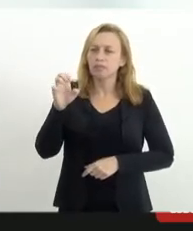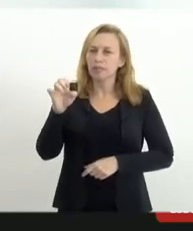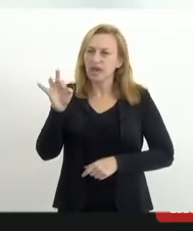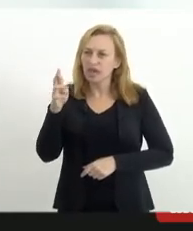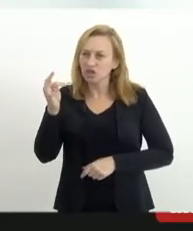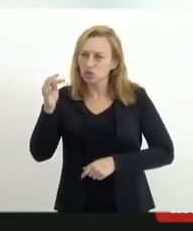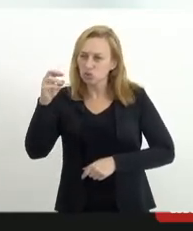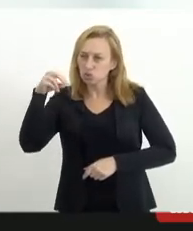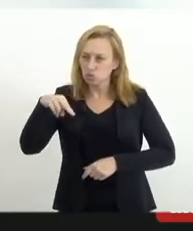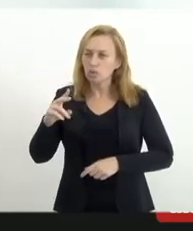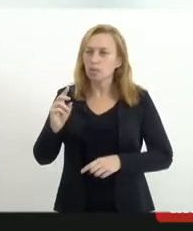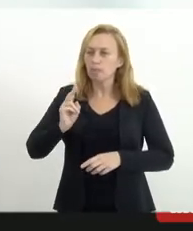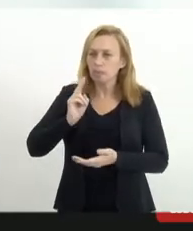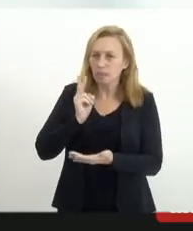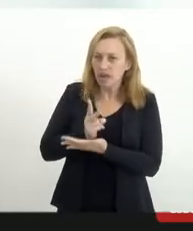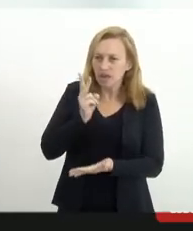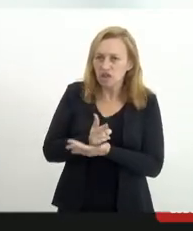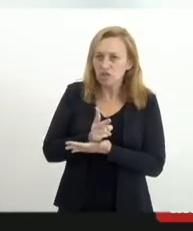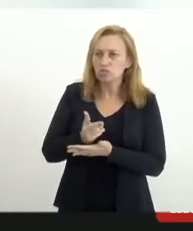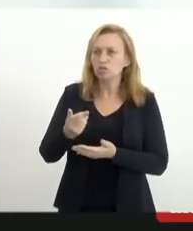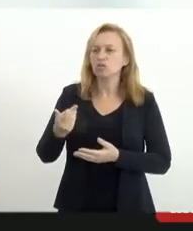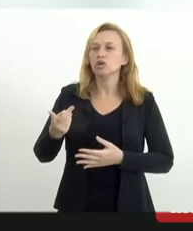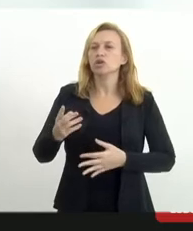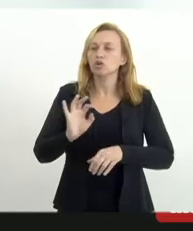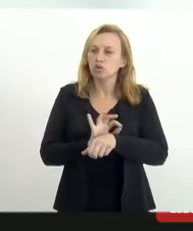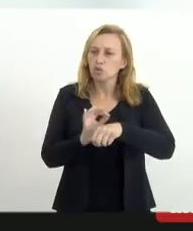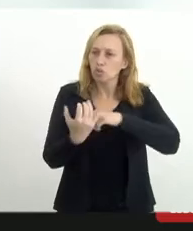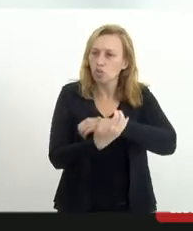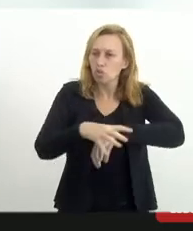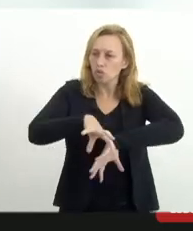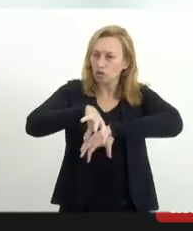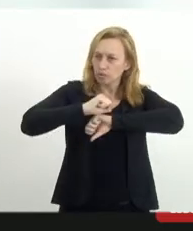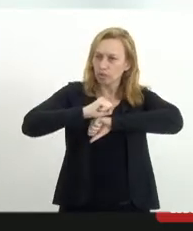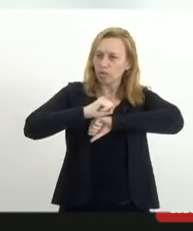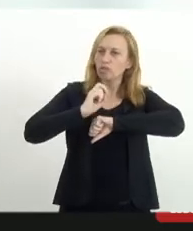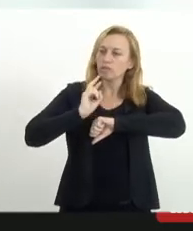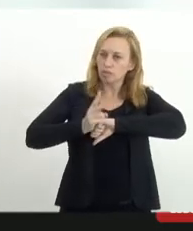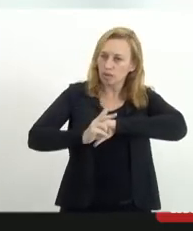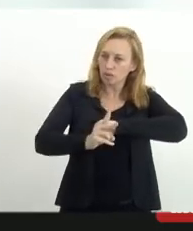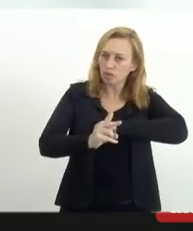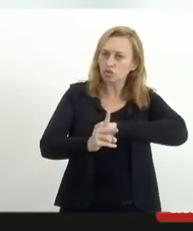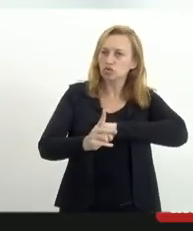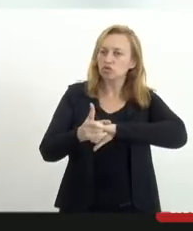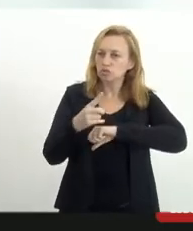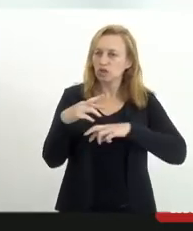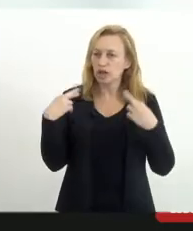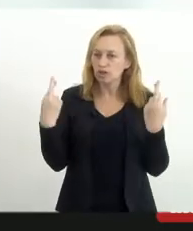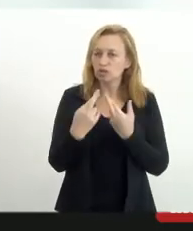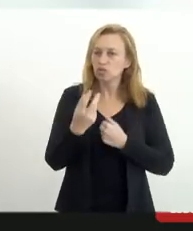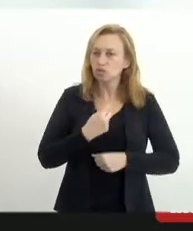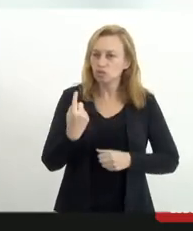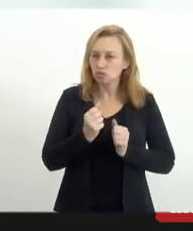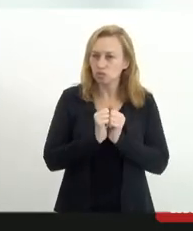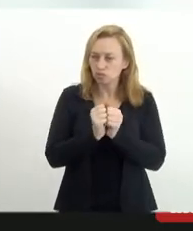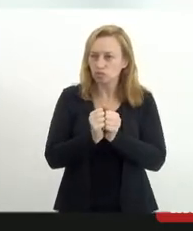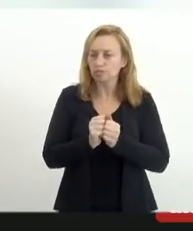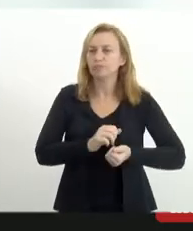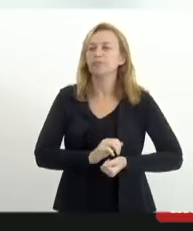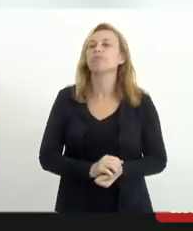Covid, presente sempre, doutor Marcelo Neves e doutor Diogo Manhães. E,